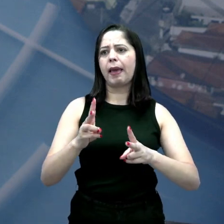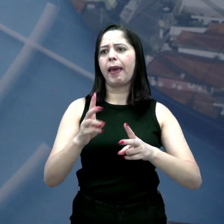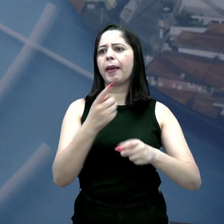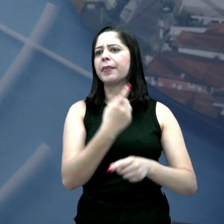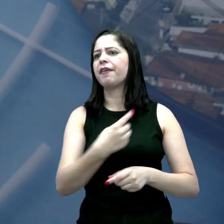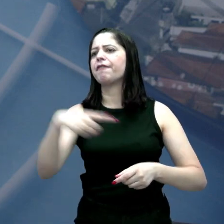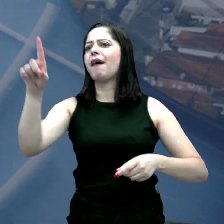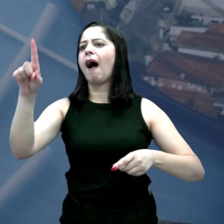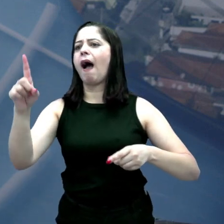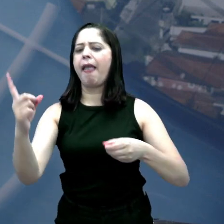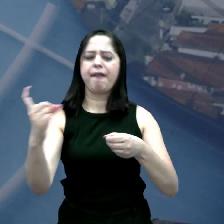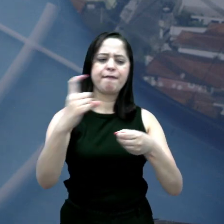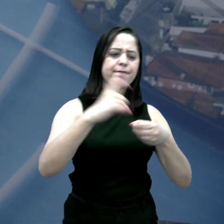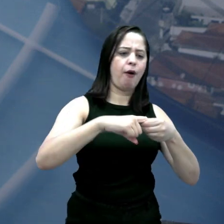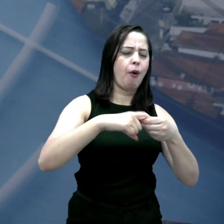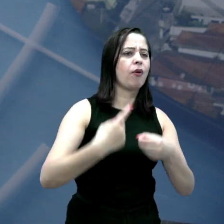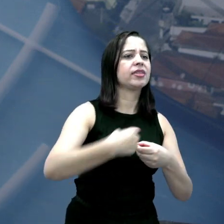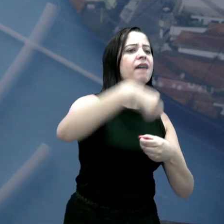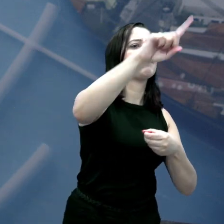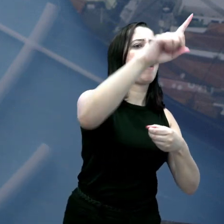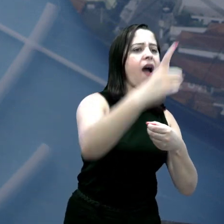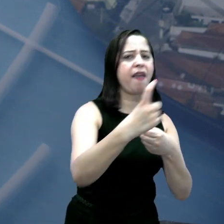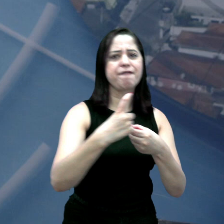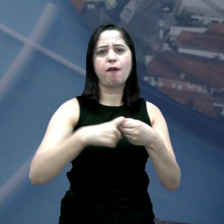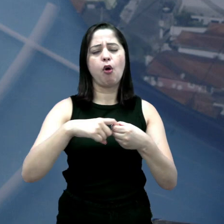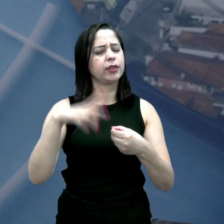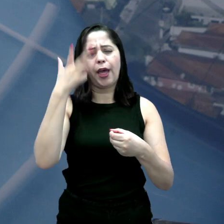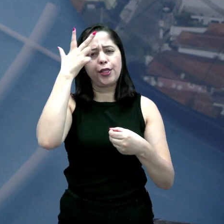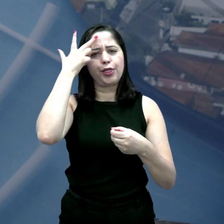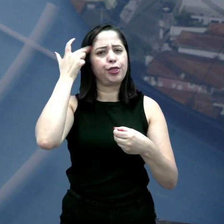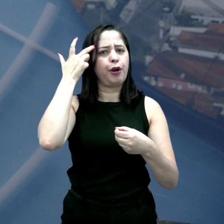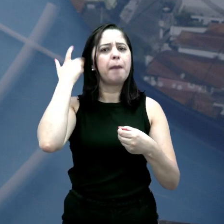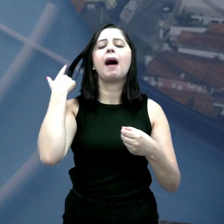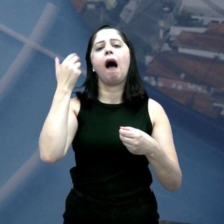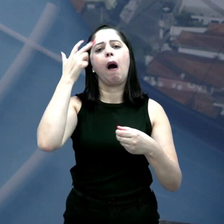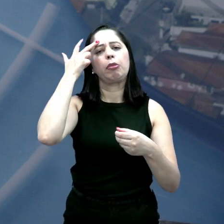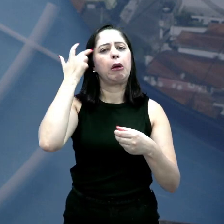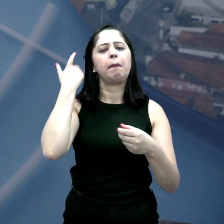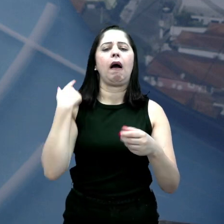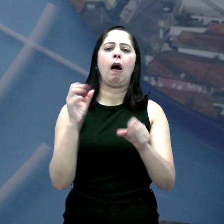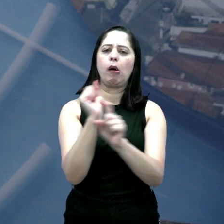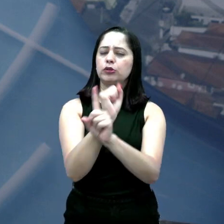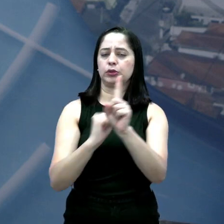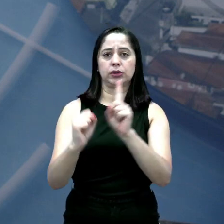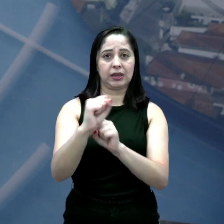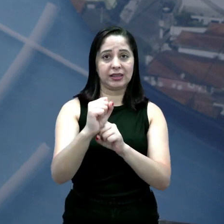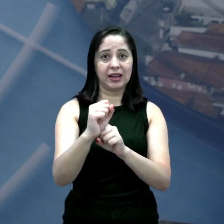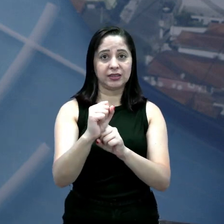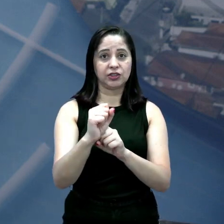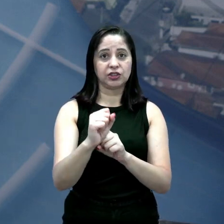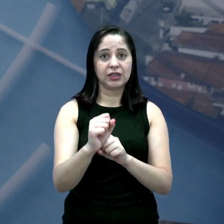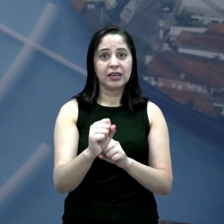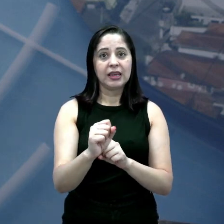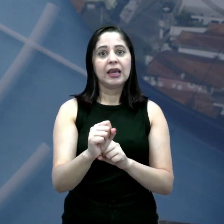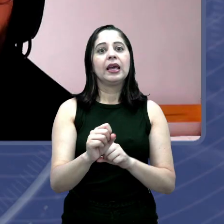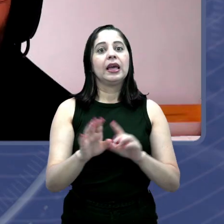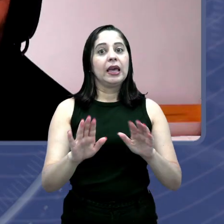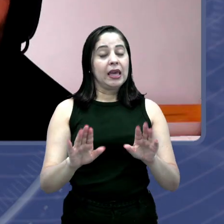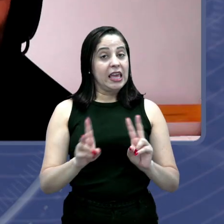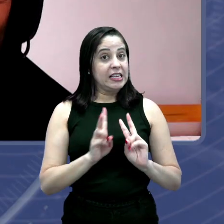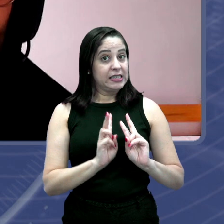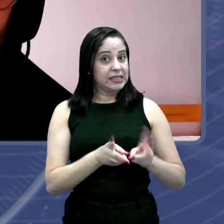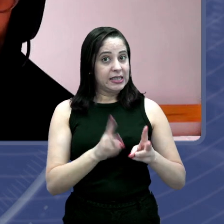voltaram, né? Esse ir e vir, ele é constante na nossa sociedade e os nômades, né? Eles sempre